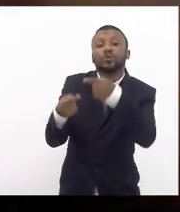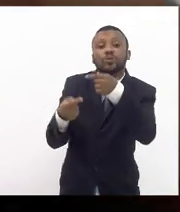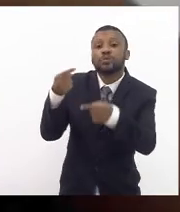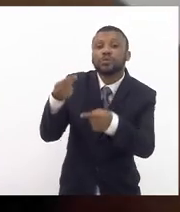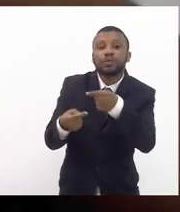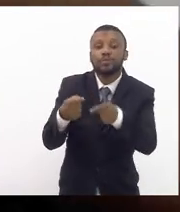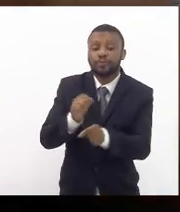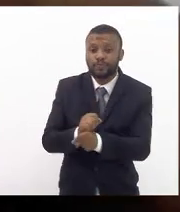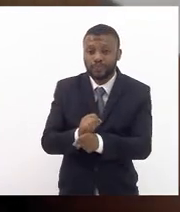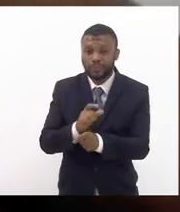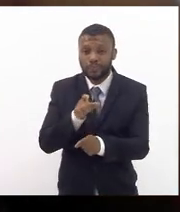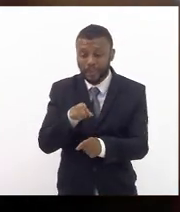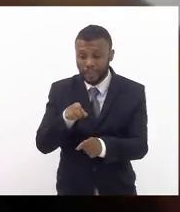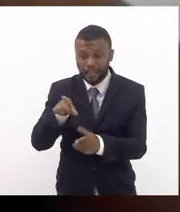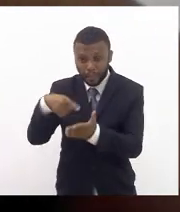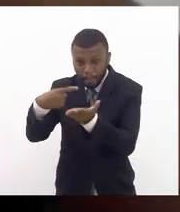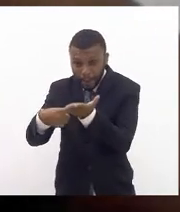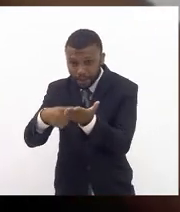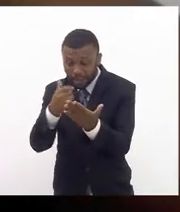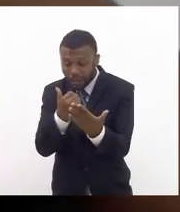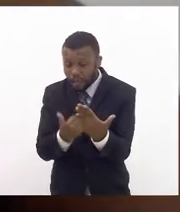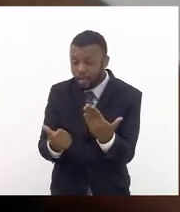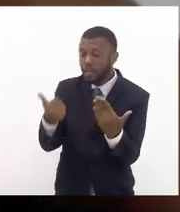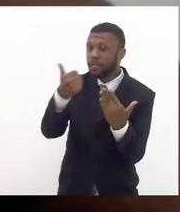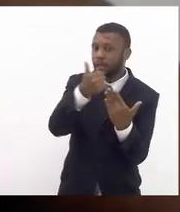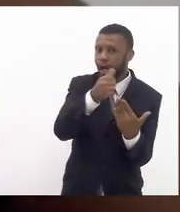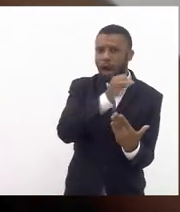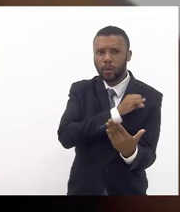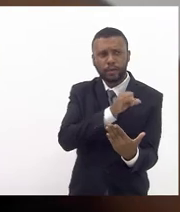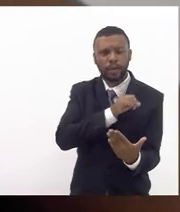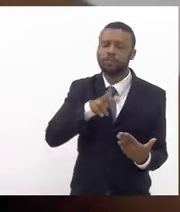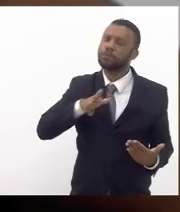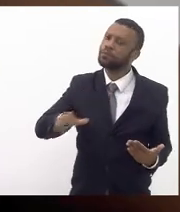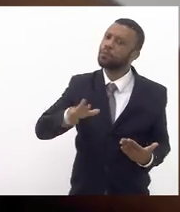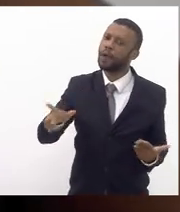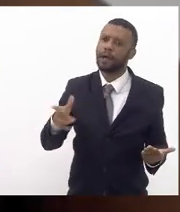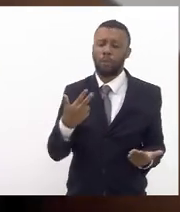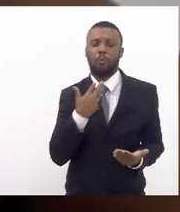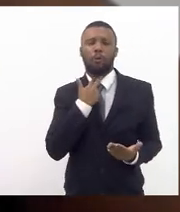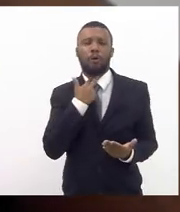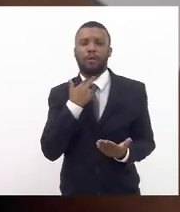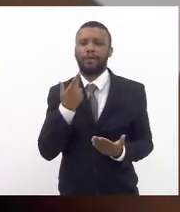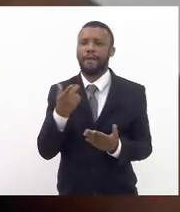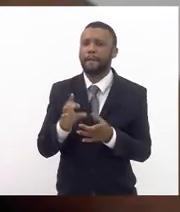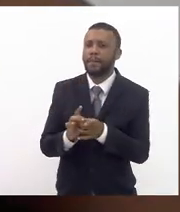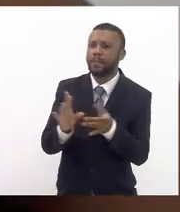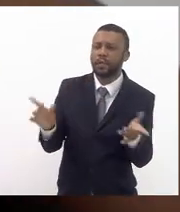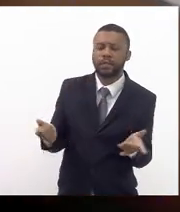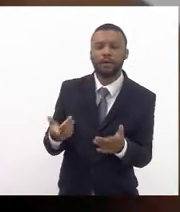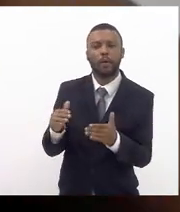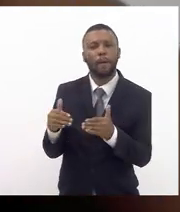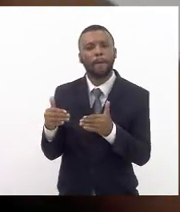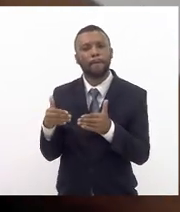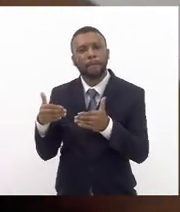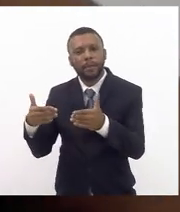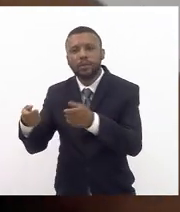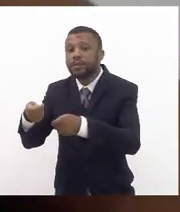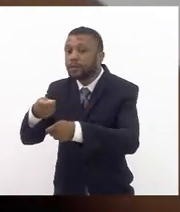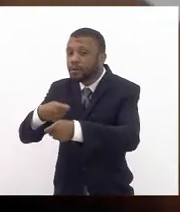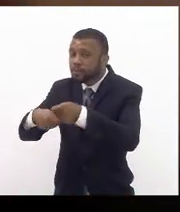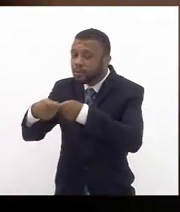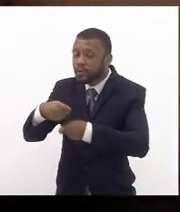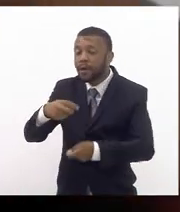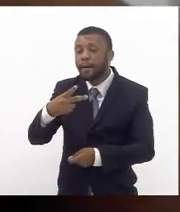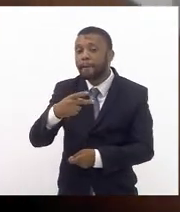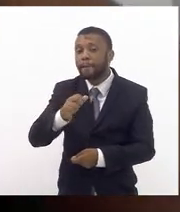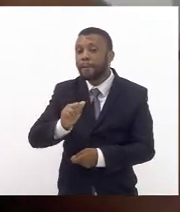privilegia o Estado do Rio de Janeiro. Não podemos permitir que Paulo Guedes não seja exposto.